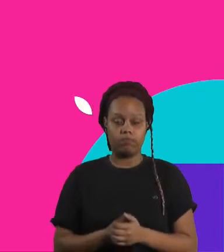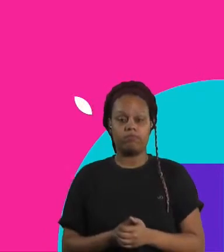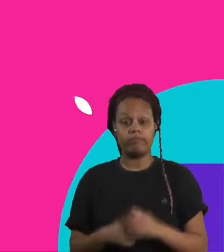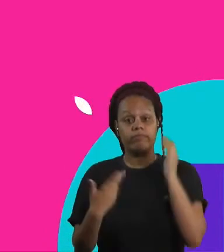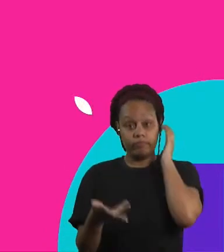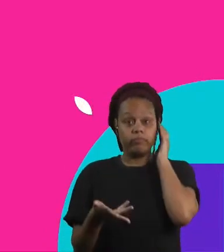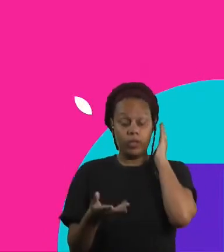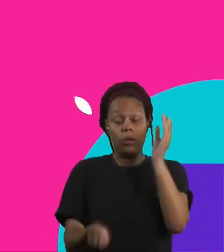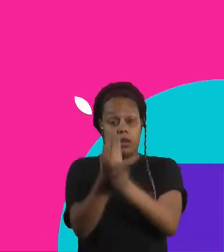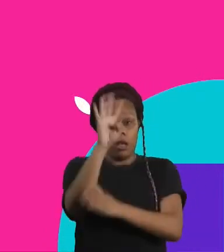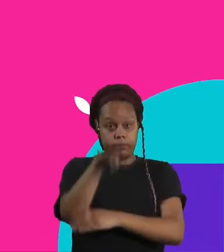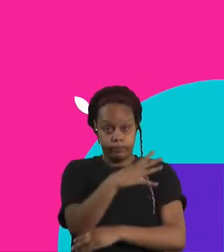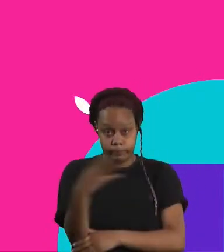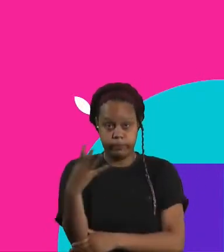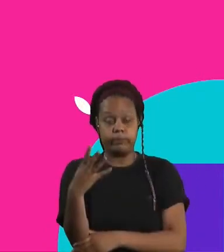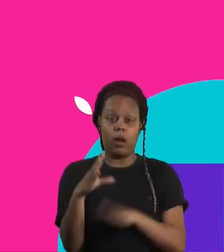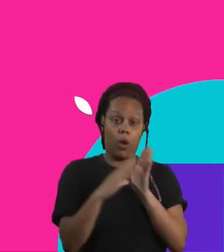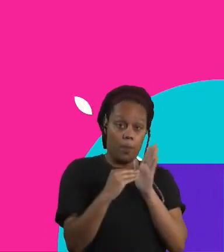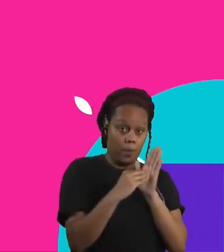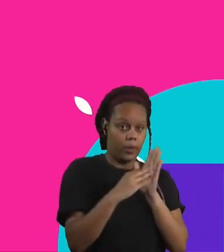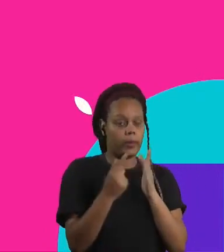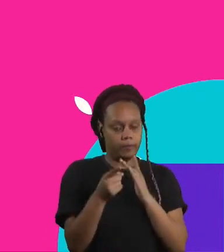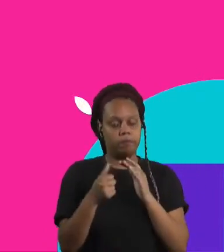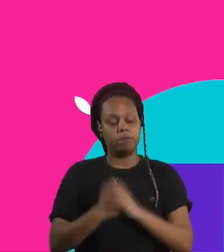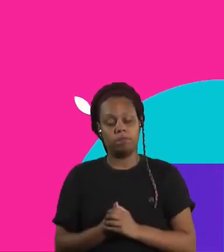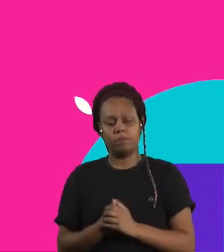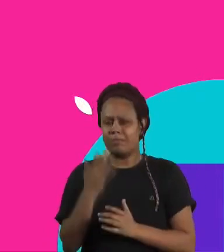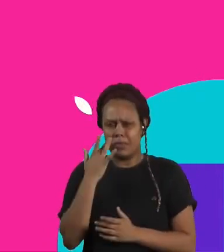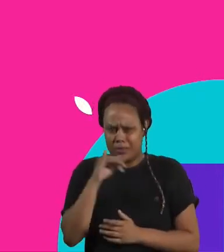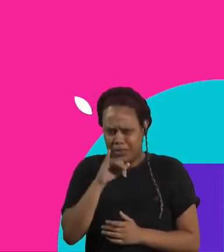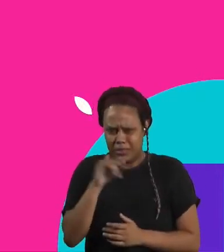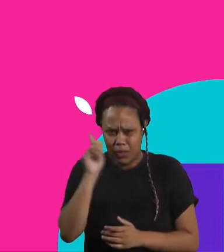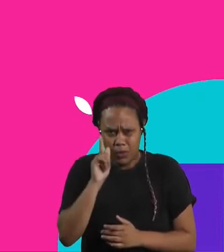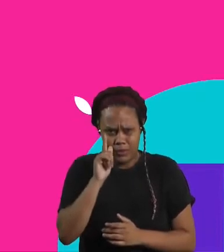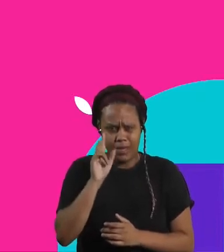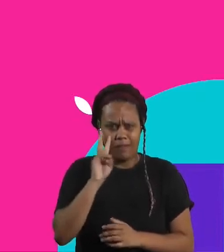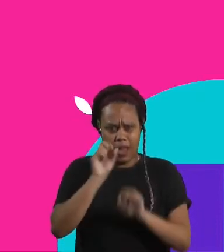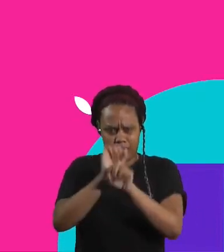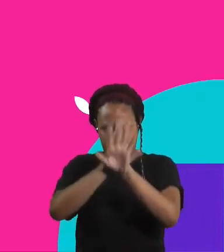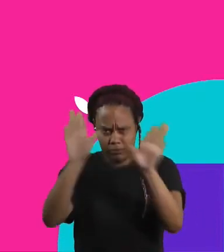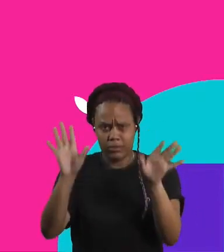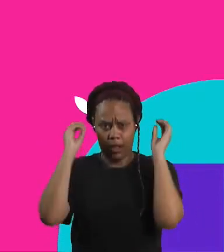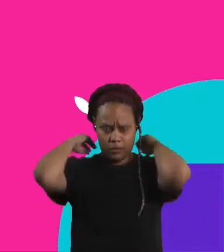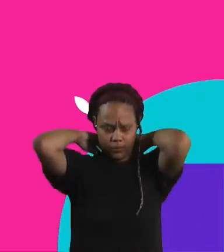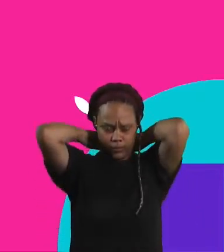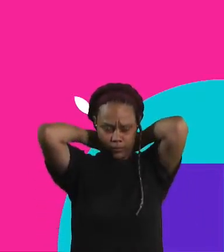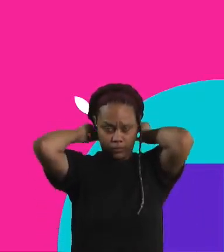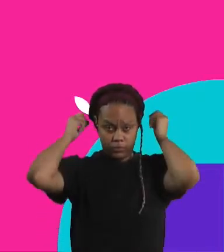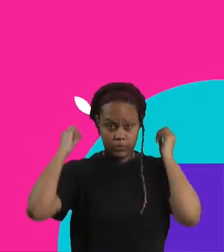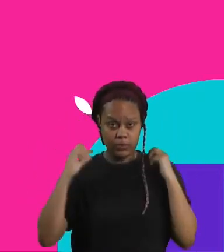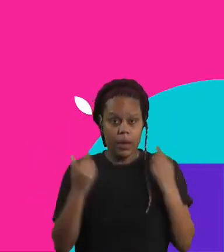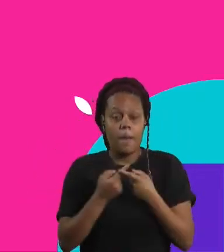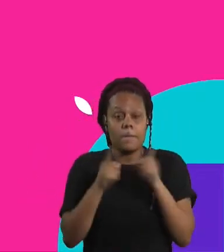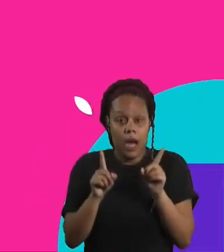tá? Tem o protótipo aí, eu não sei o quão legível está para vocês, mas basicamente aquela tabela da esquerda